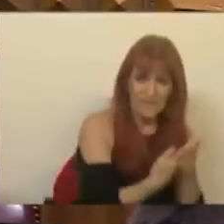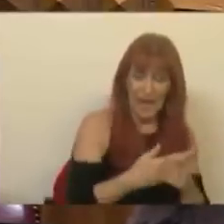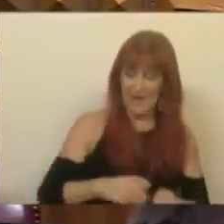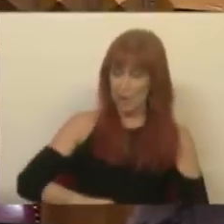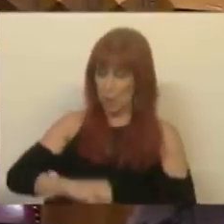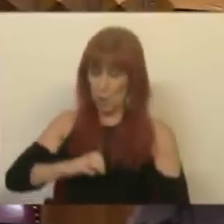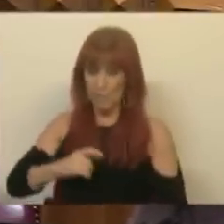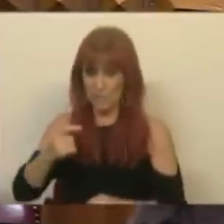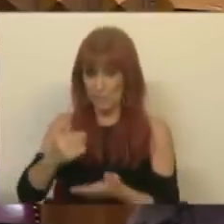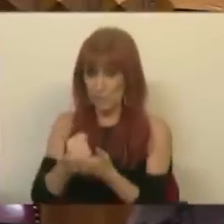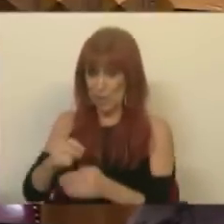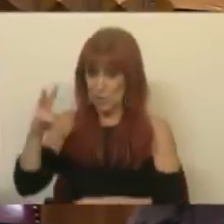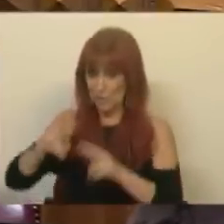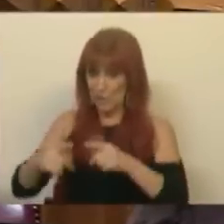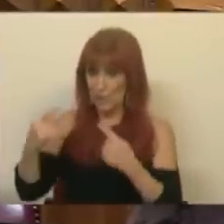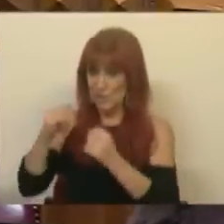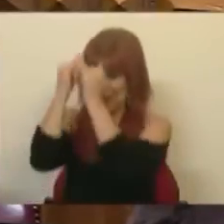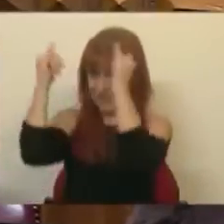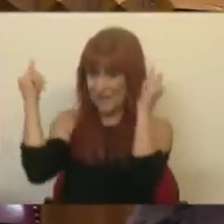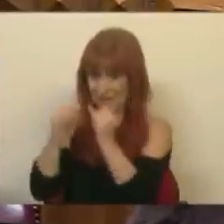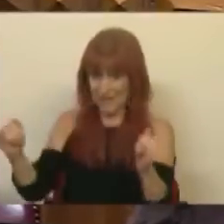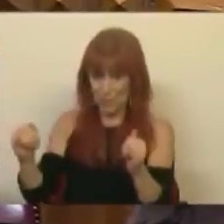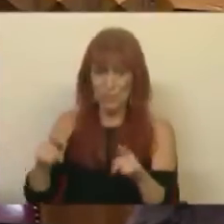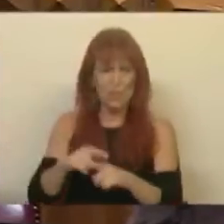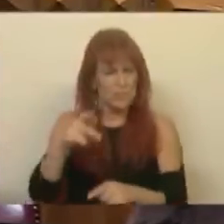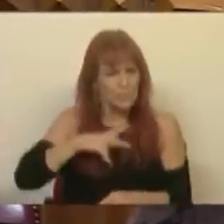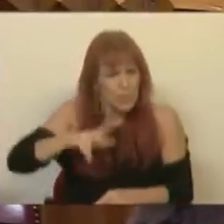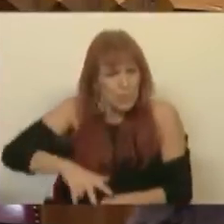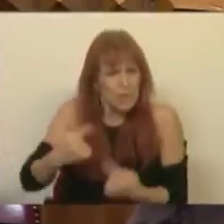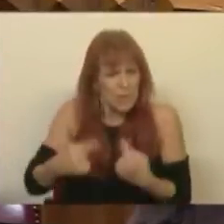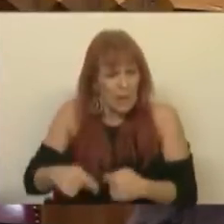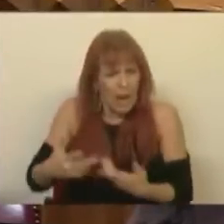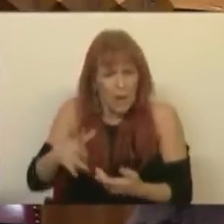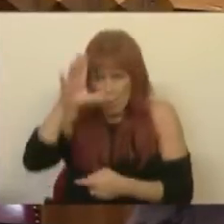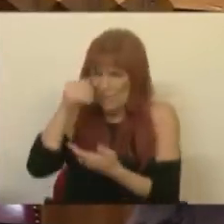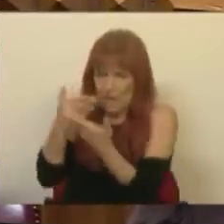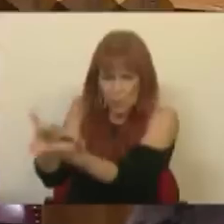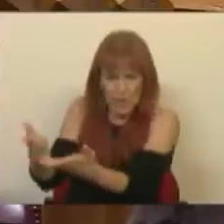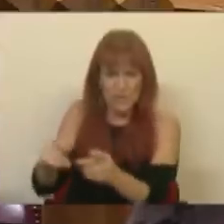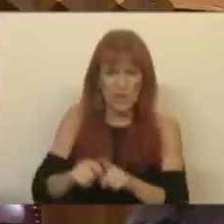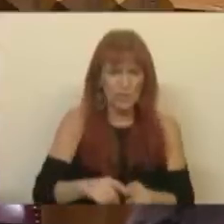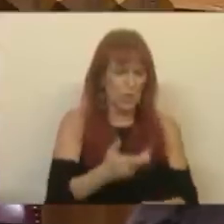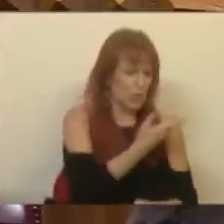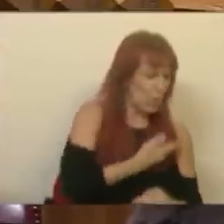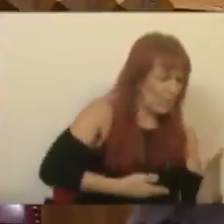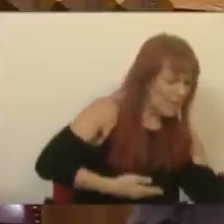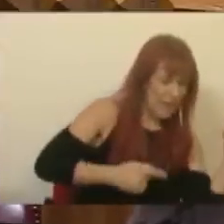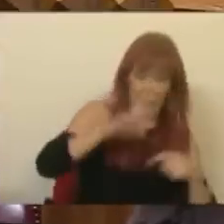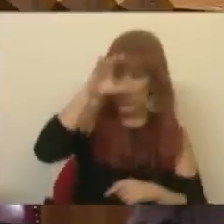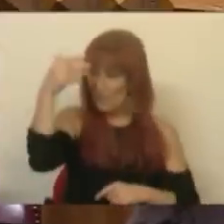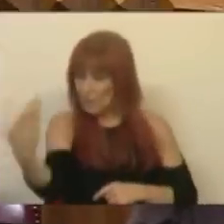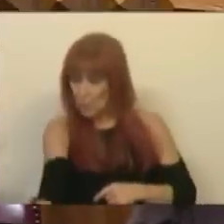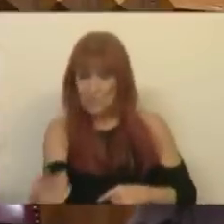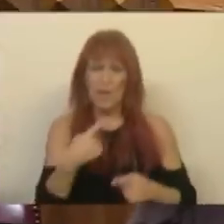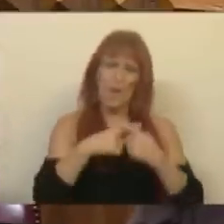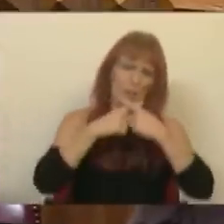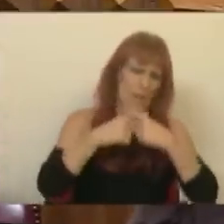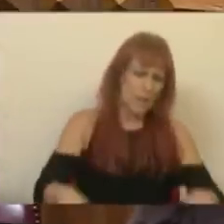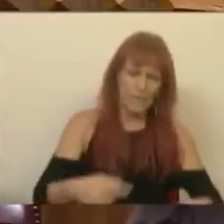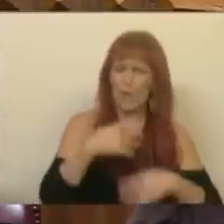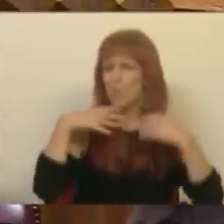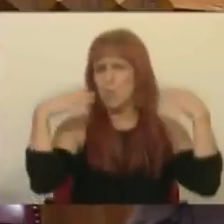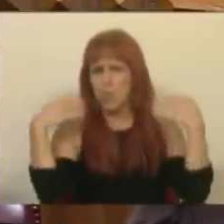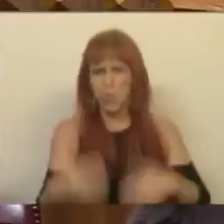a confiança que os mercados financeiros internacionais e que os portugueses têm neste governo entre o passado e este governo há uma diferença